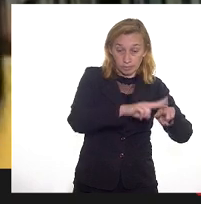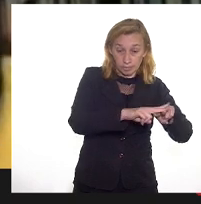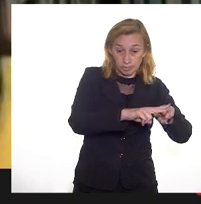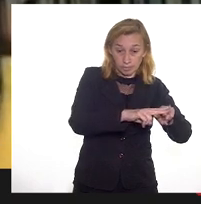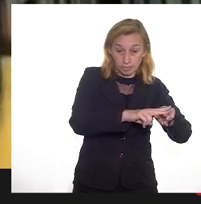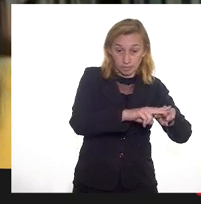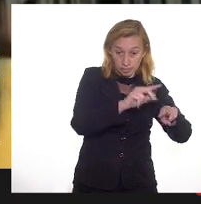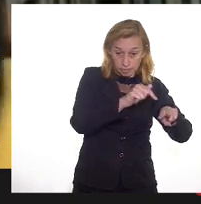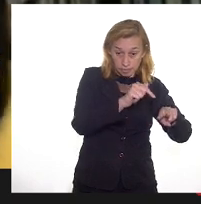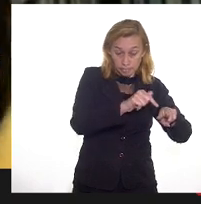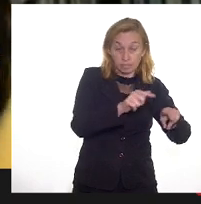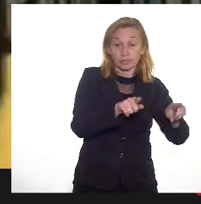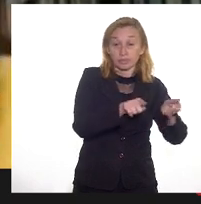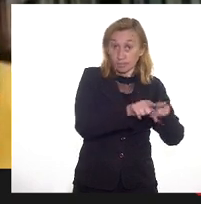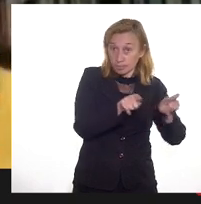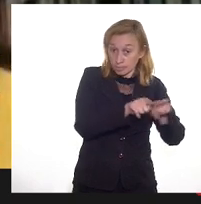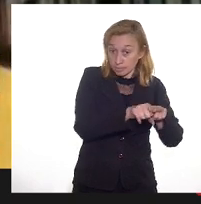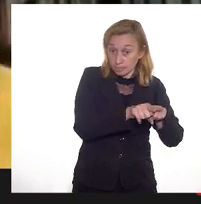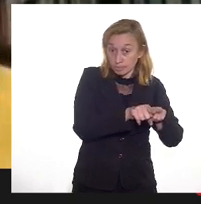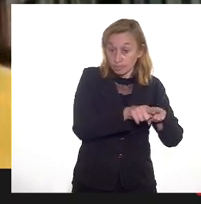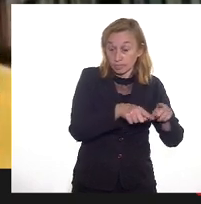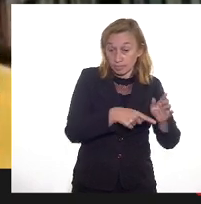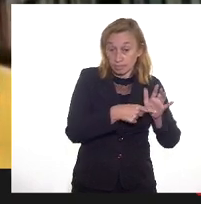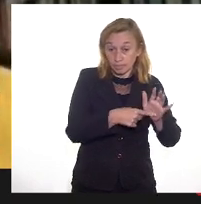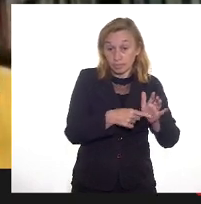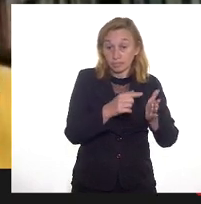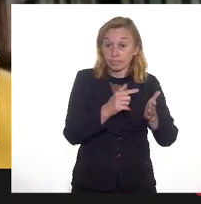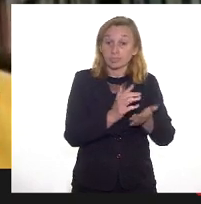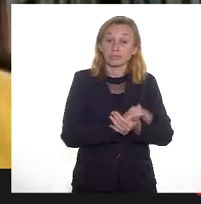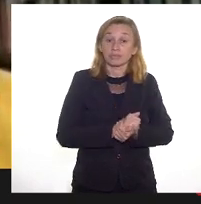também levou